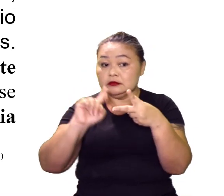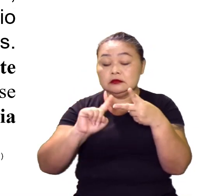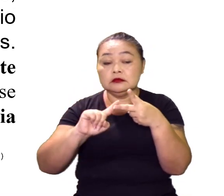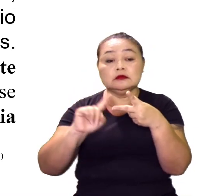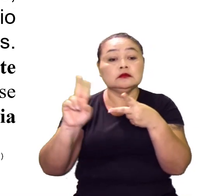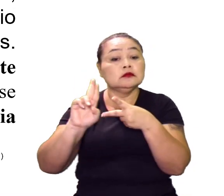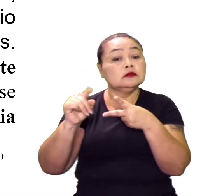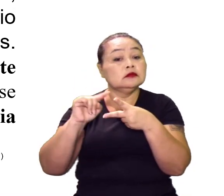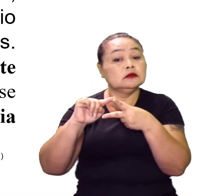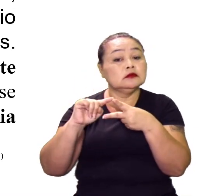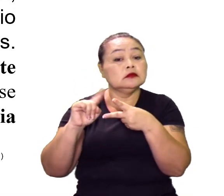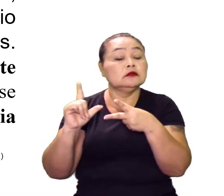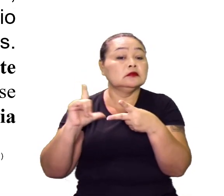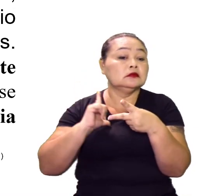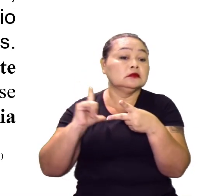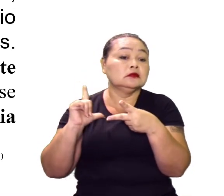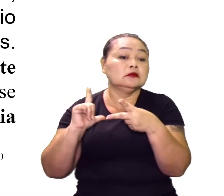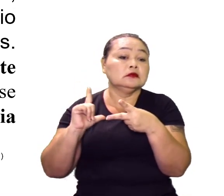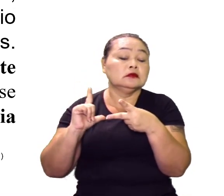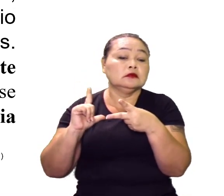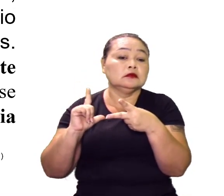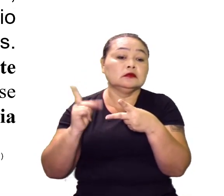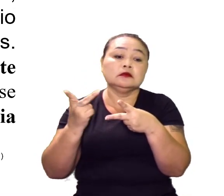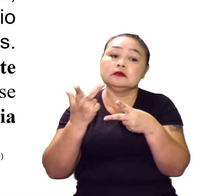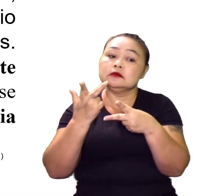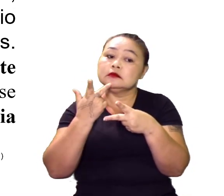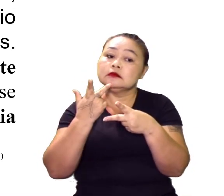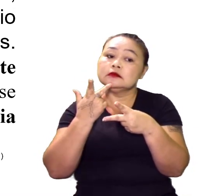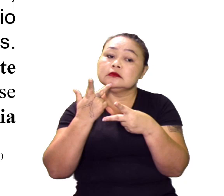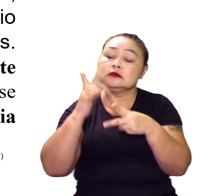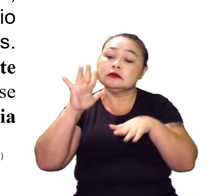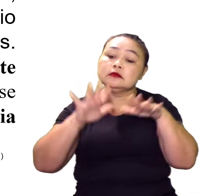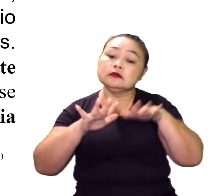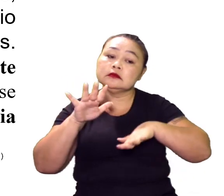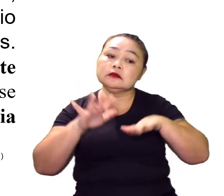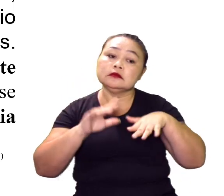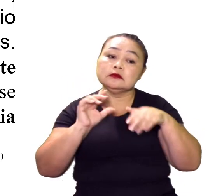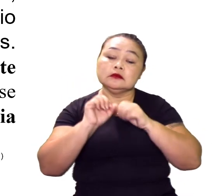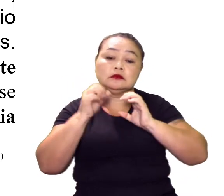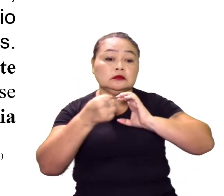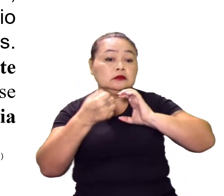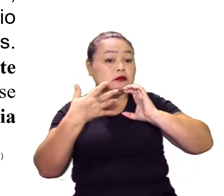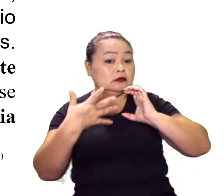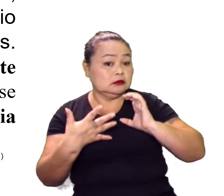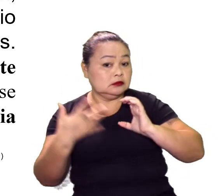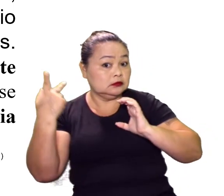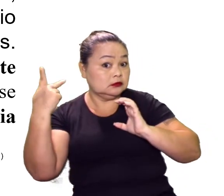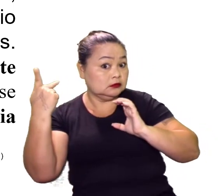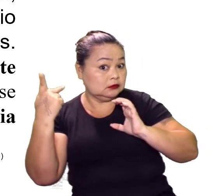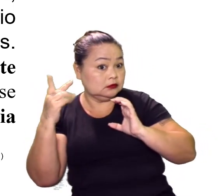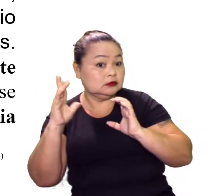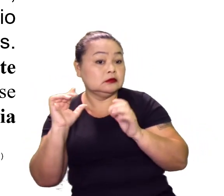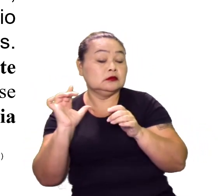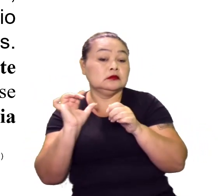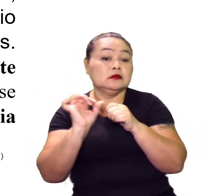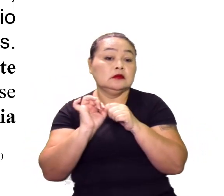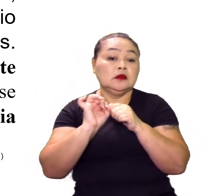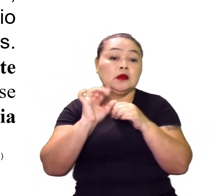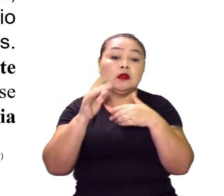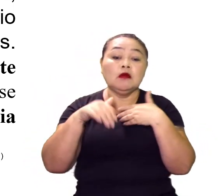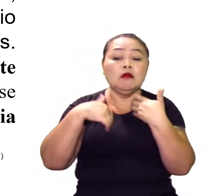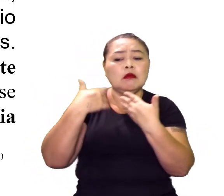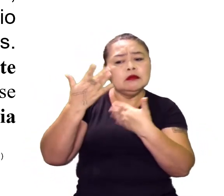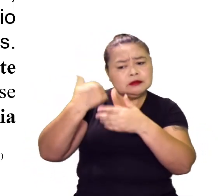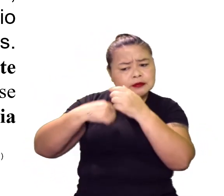primeira classificação que nós temos, nós vamos falar aqui algumas características delas. Essa classificação é um pouco